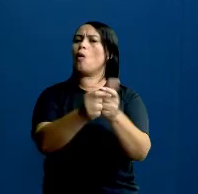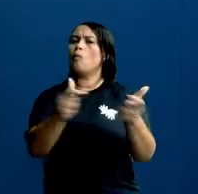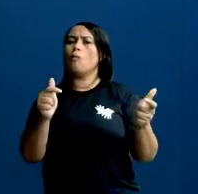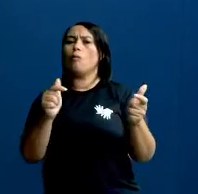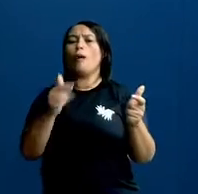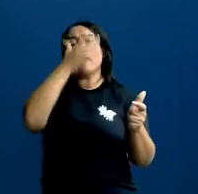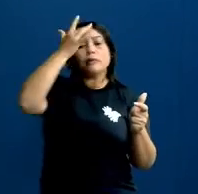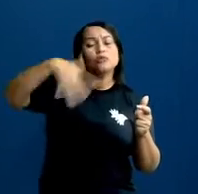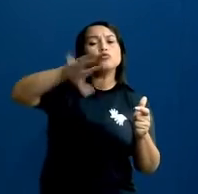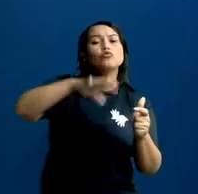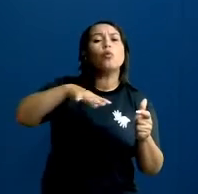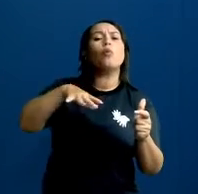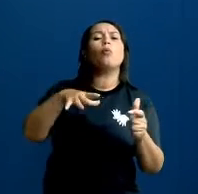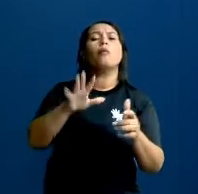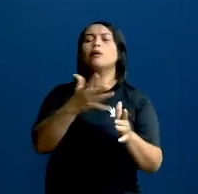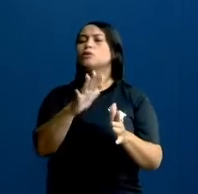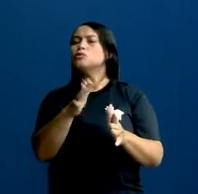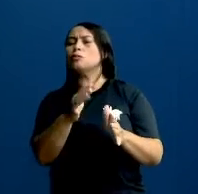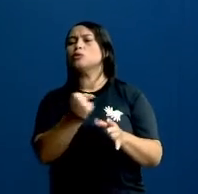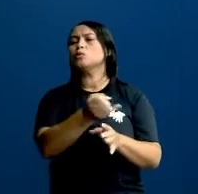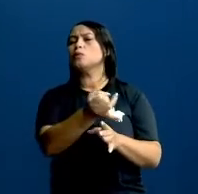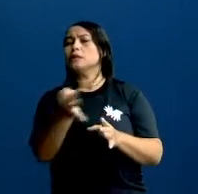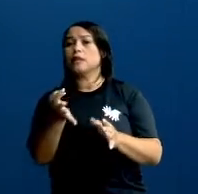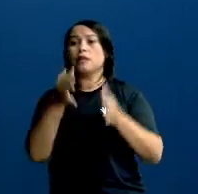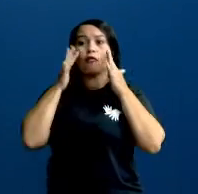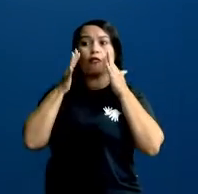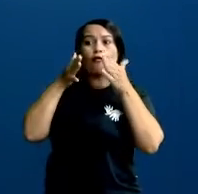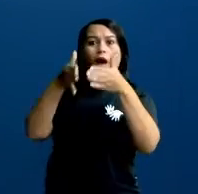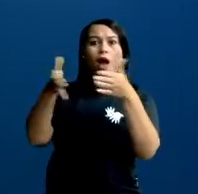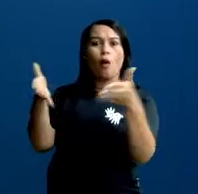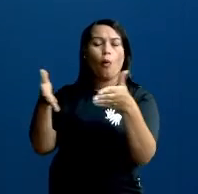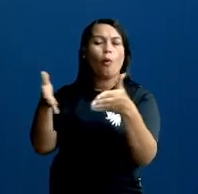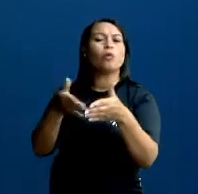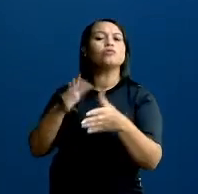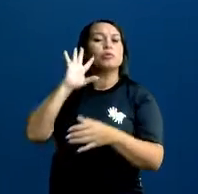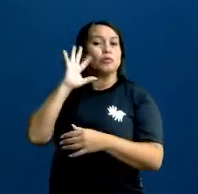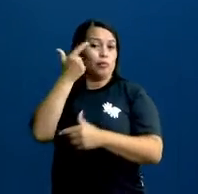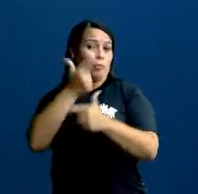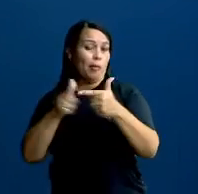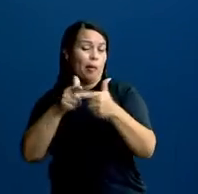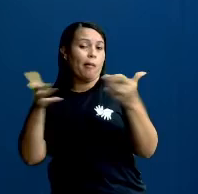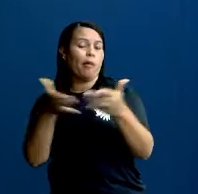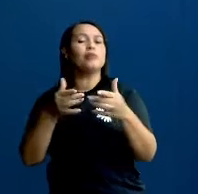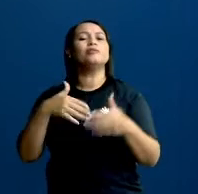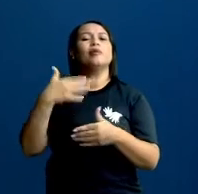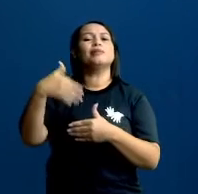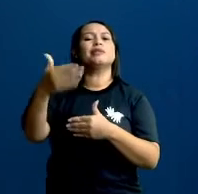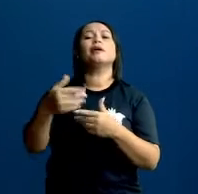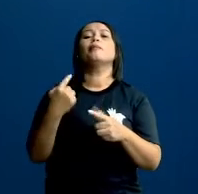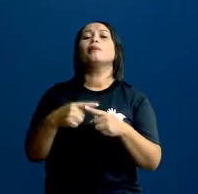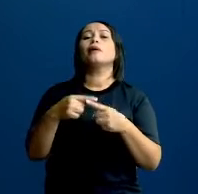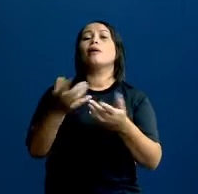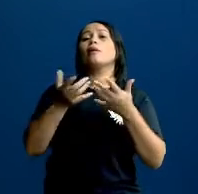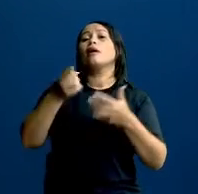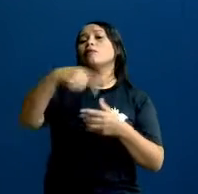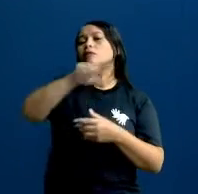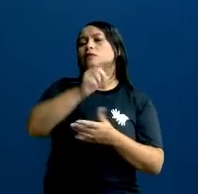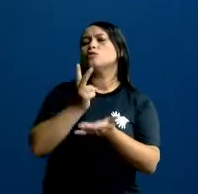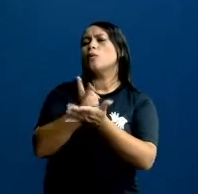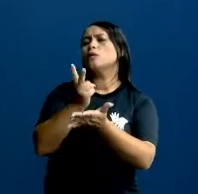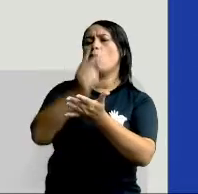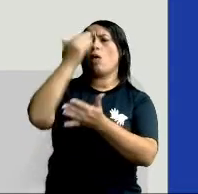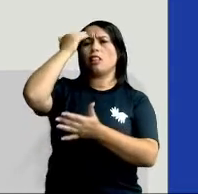que a gente precisa aí focar, que é o que a gente vai resolver hoje, tá? E vamos seguir, porque eu quero que você